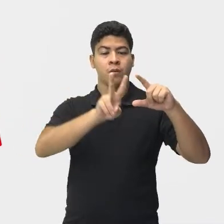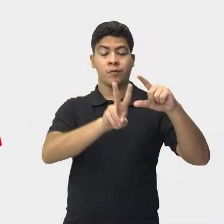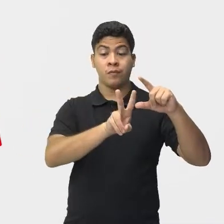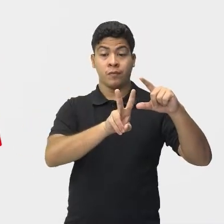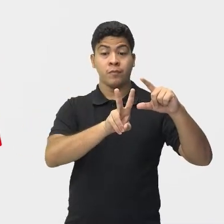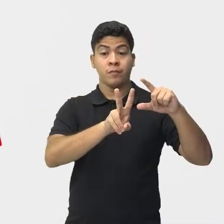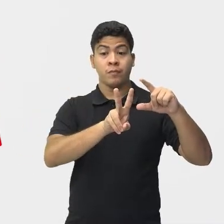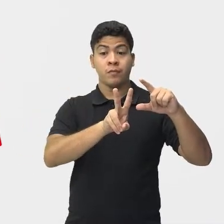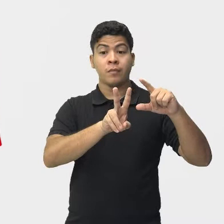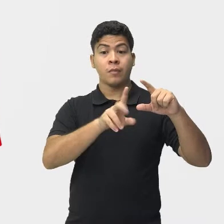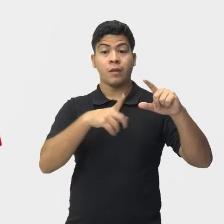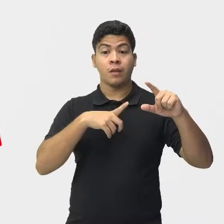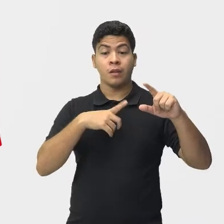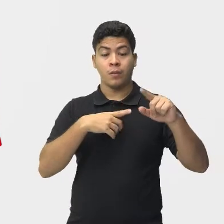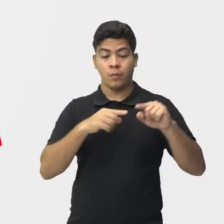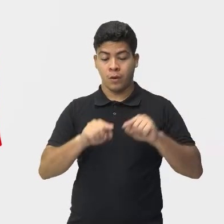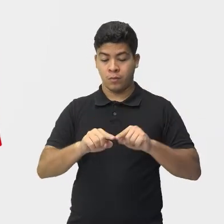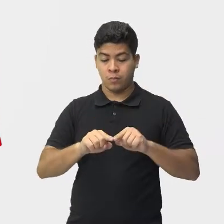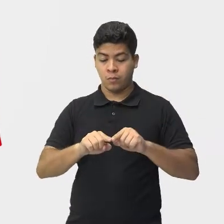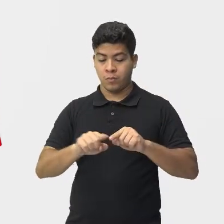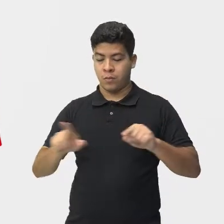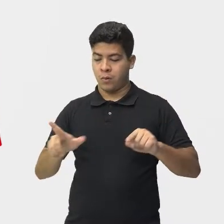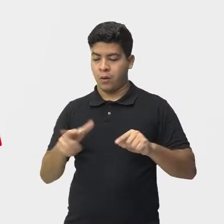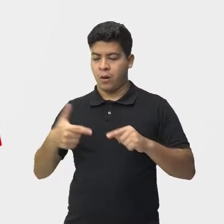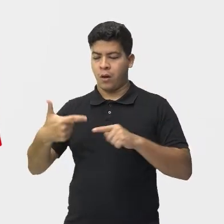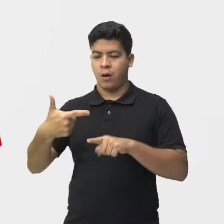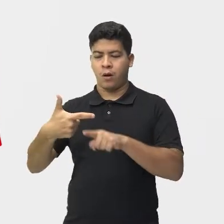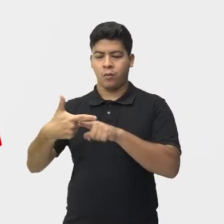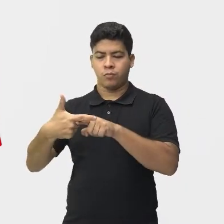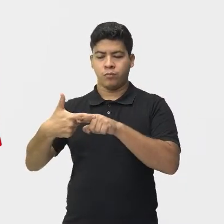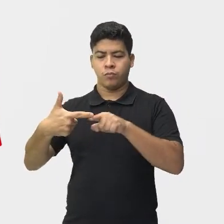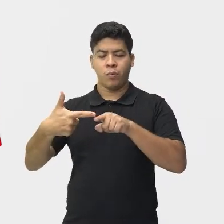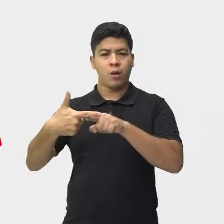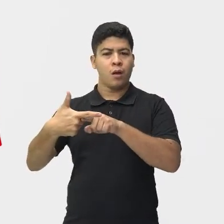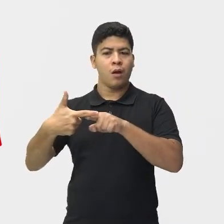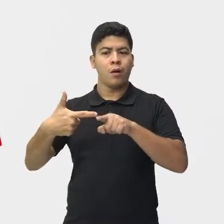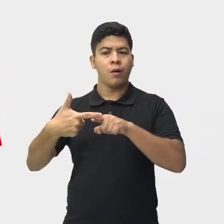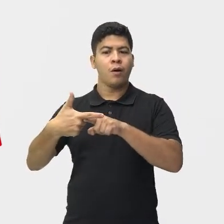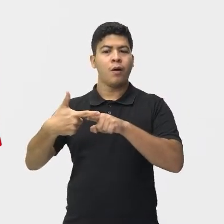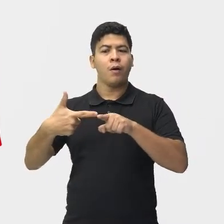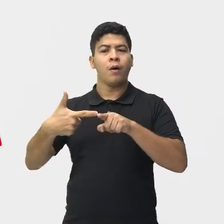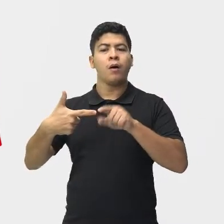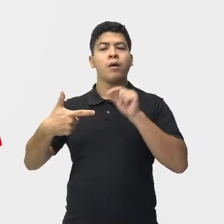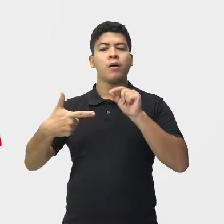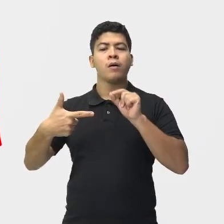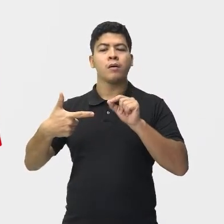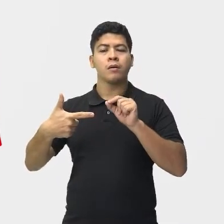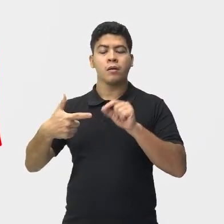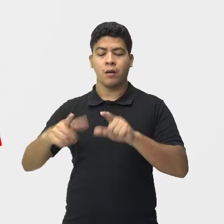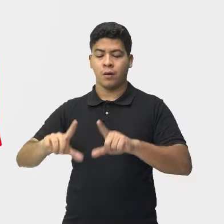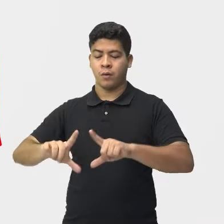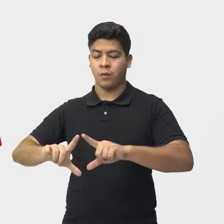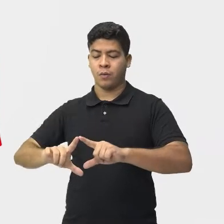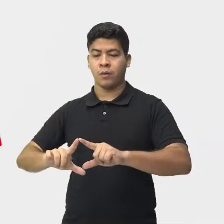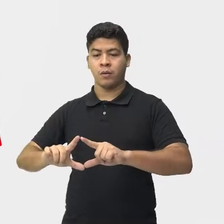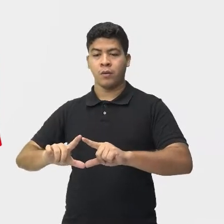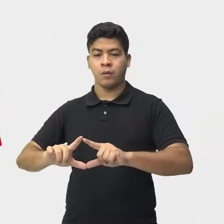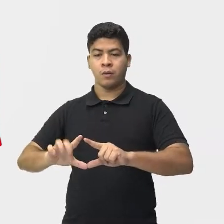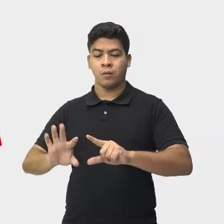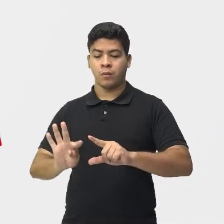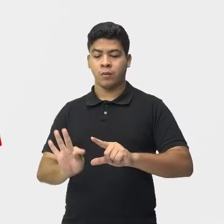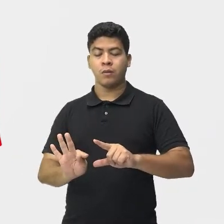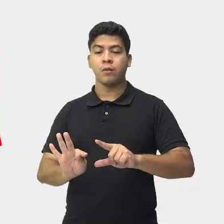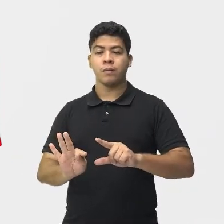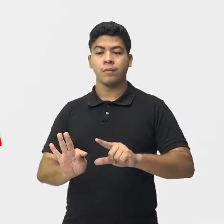que é o ΔT. Porque a definição de tangente é cateto oposto sobre cateto adjacente, o que dá ΔV